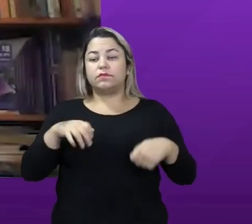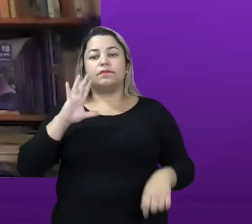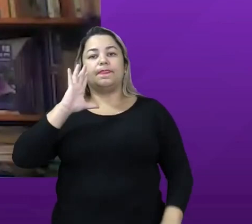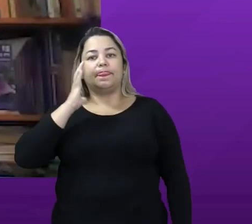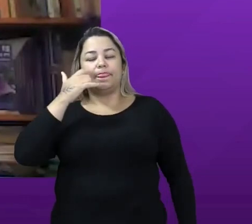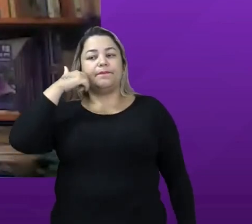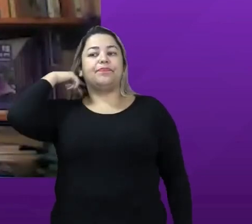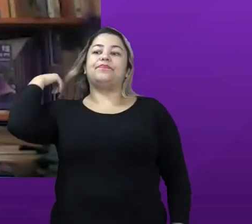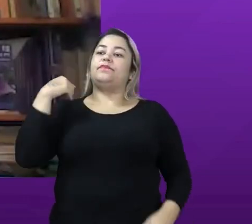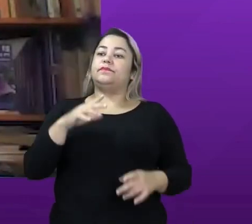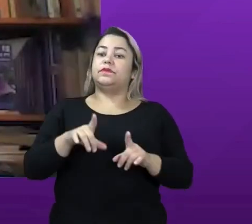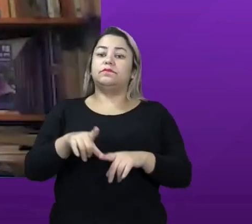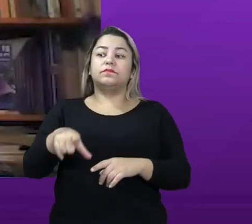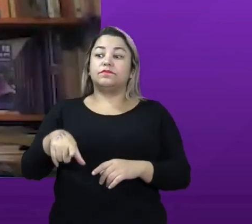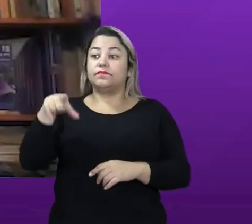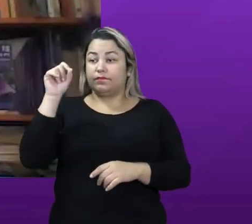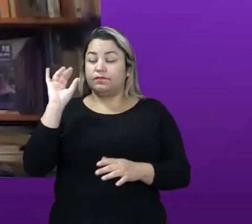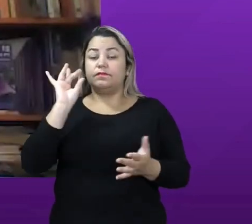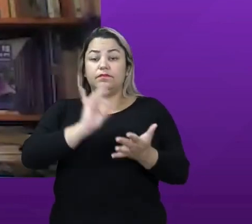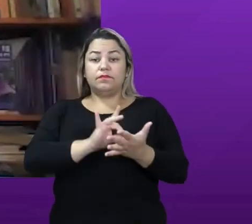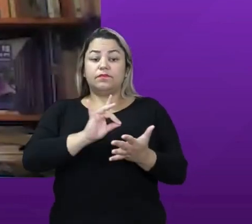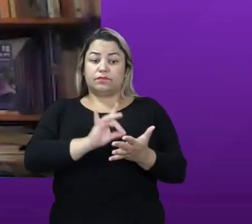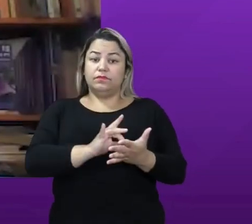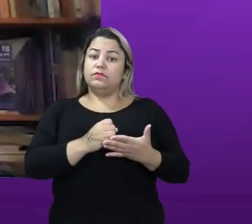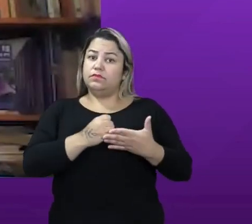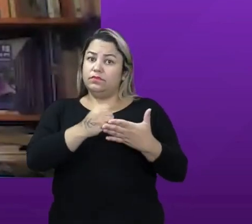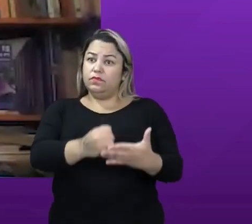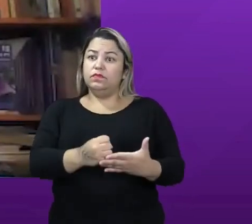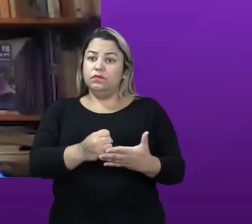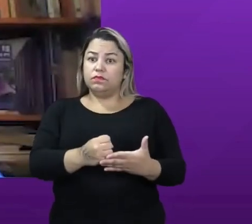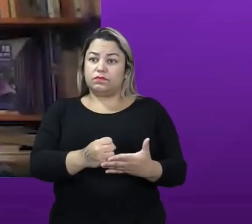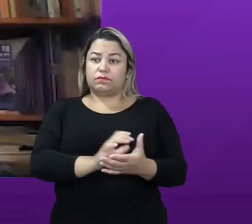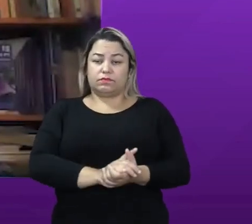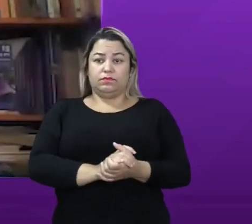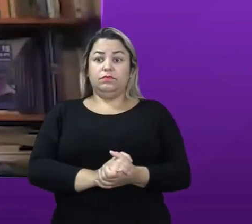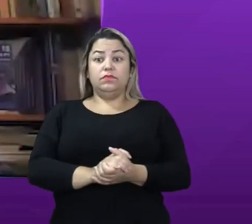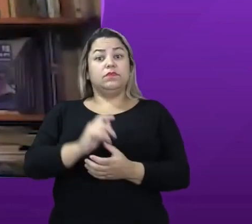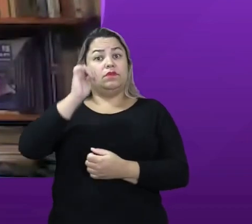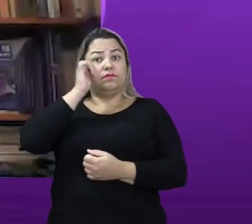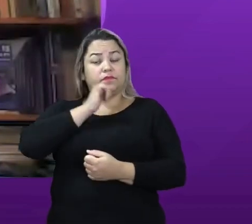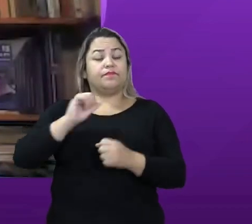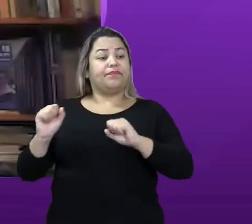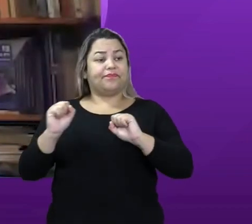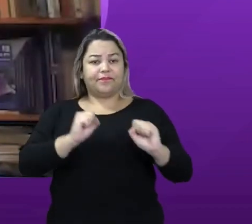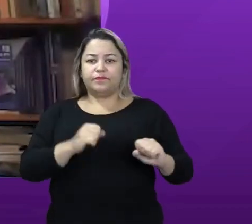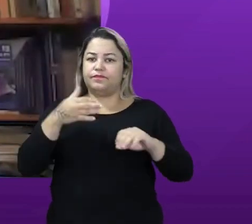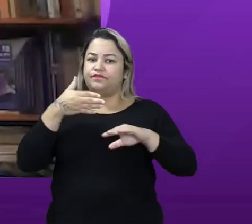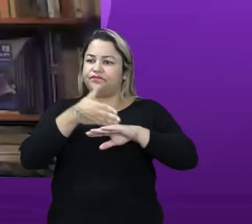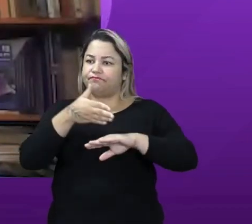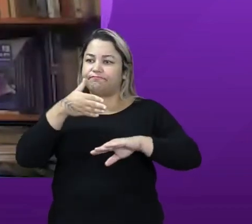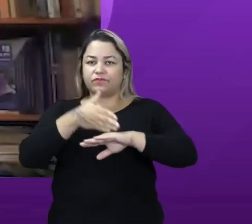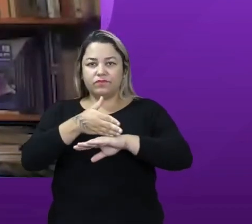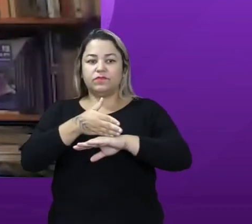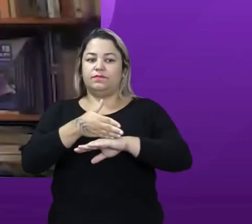decisão e uma opção real oferecida e que as mulheres possam acessar